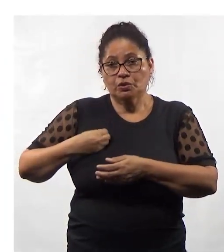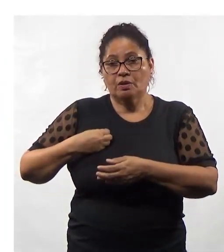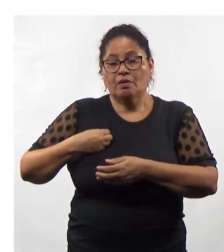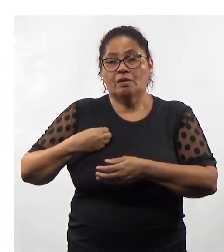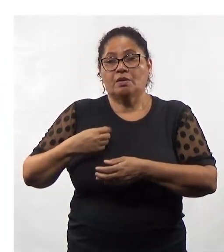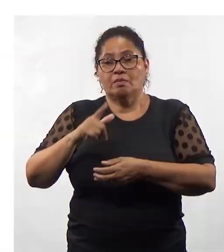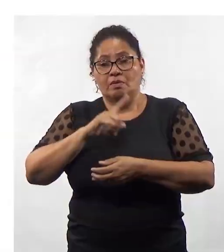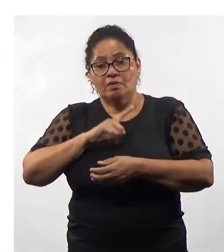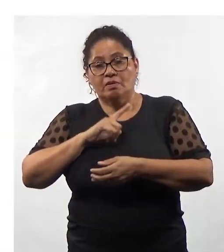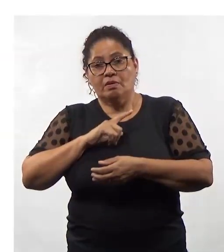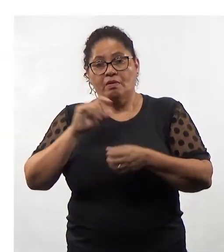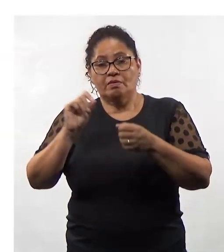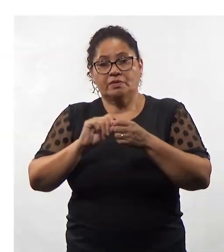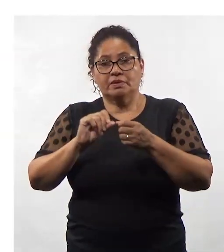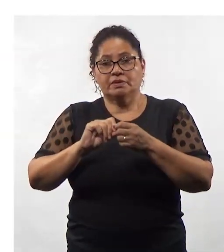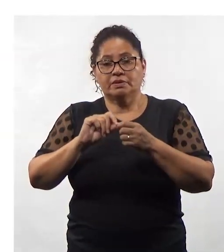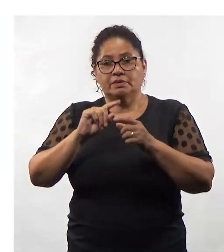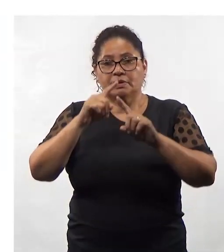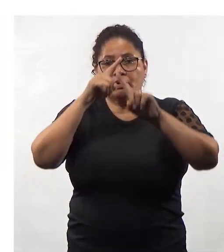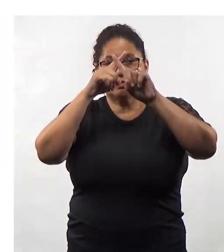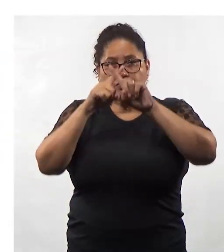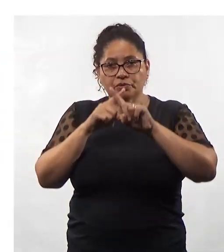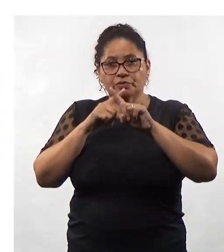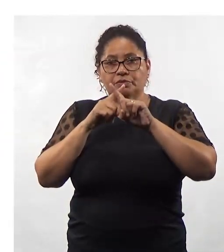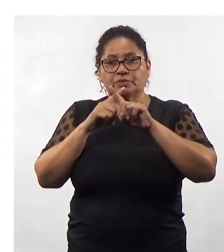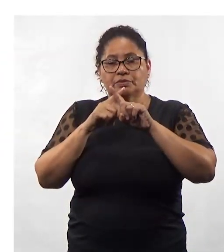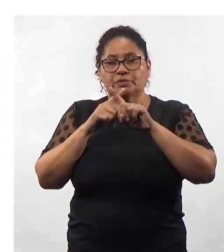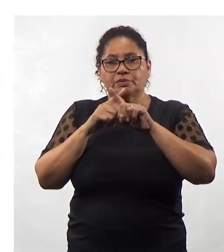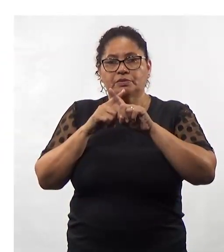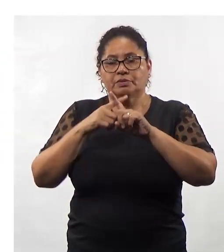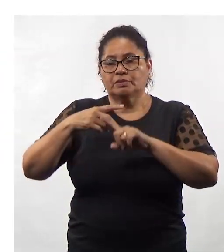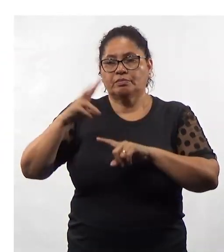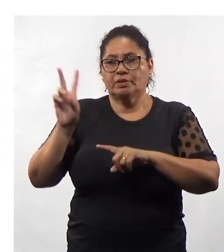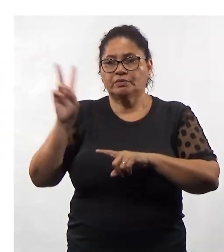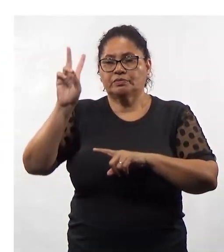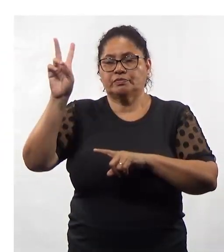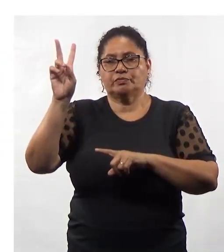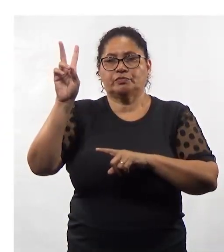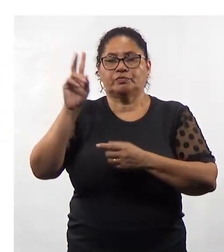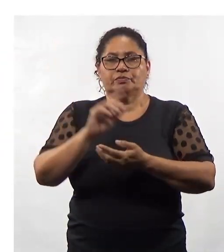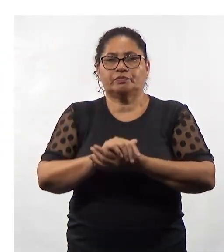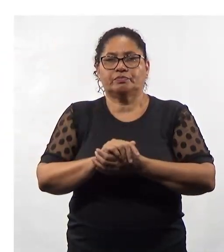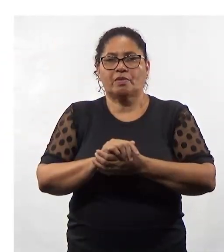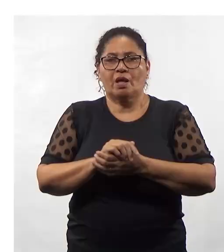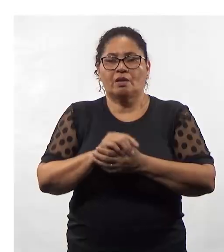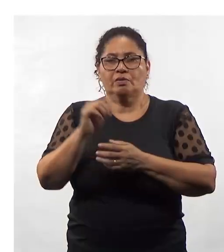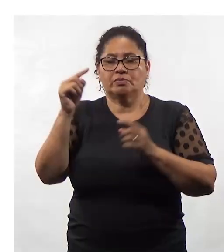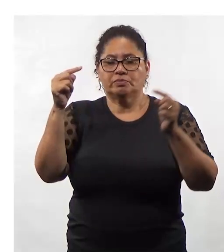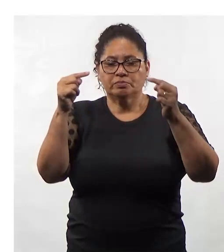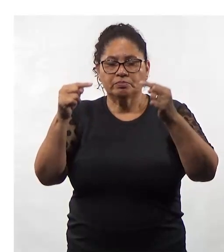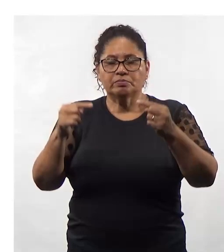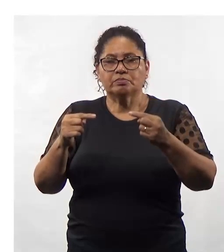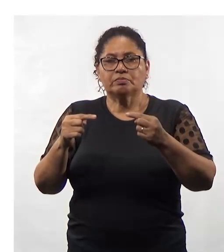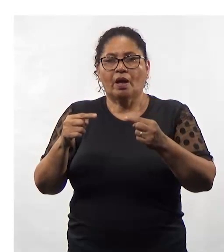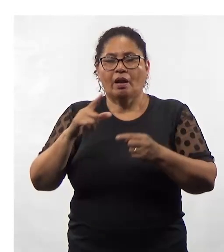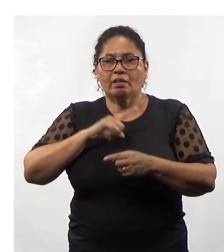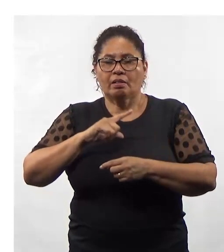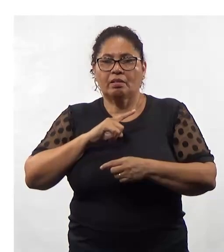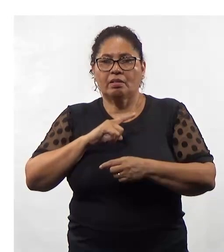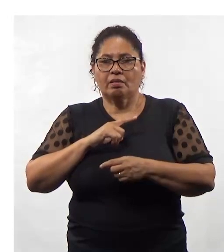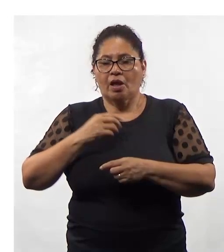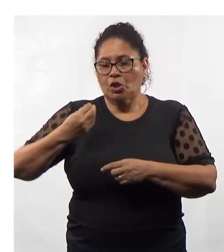tiver, nós vamos fazer a multiplicação pelo peso nos respectivos itens, para